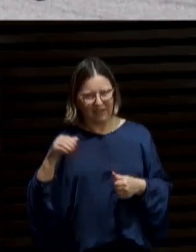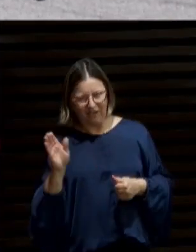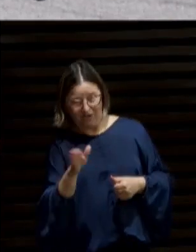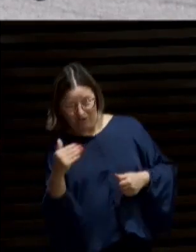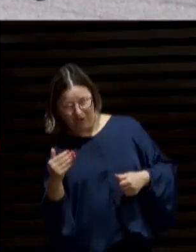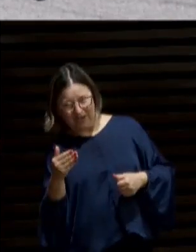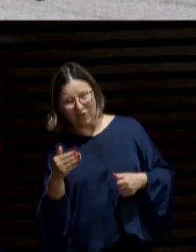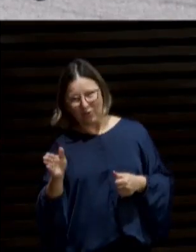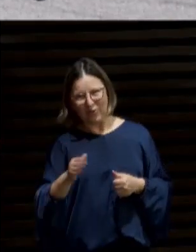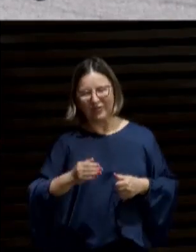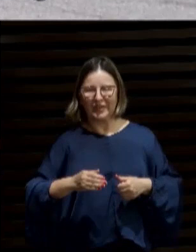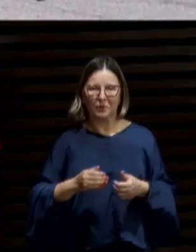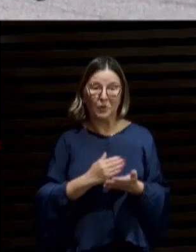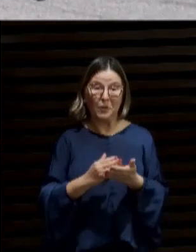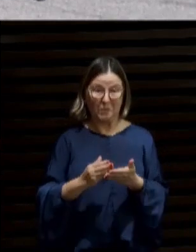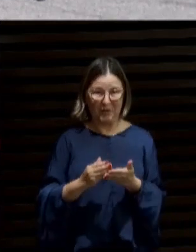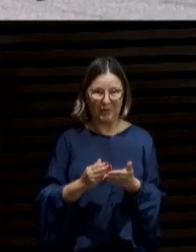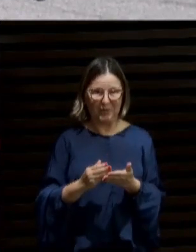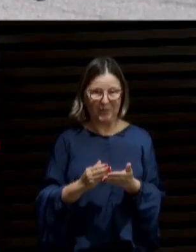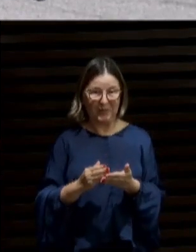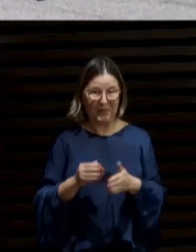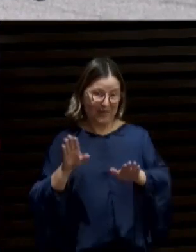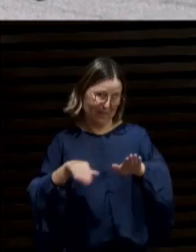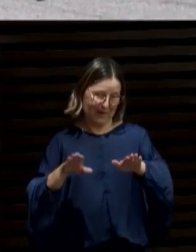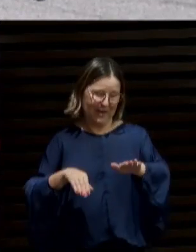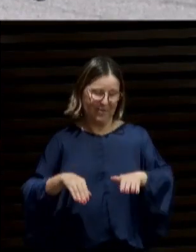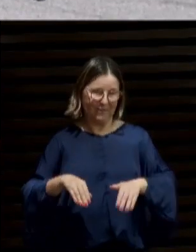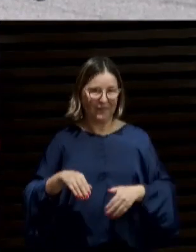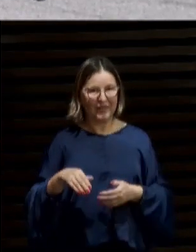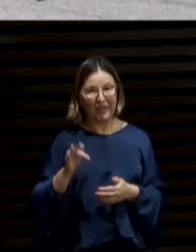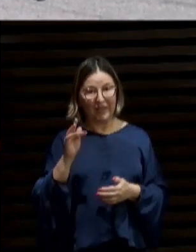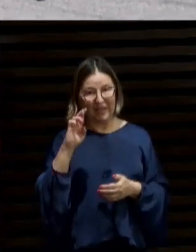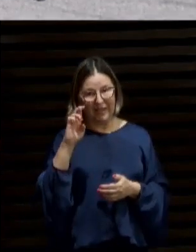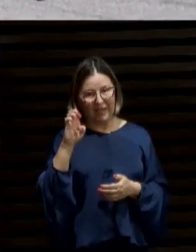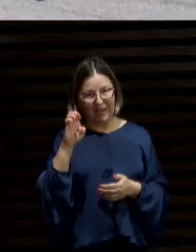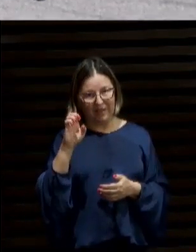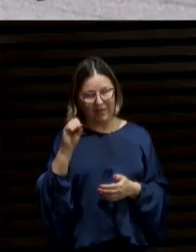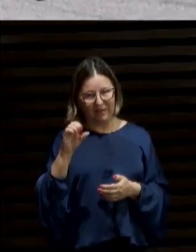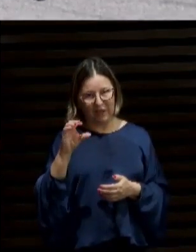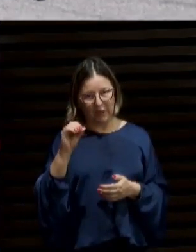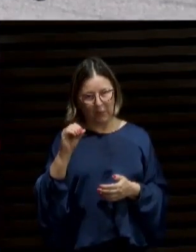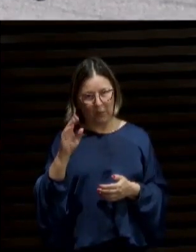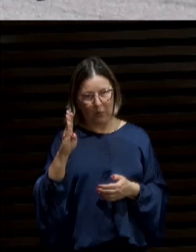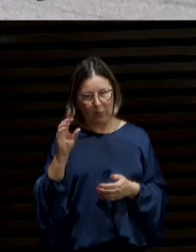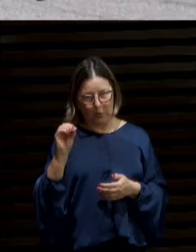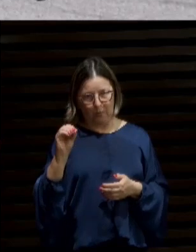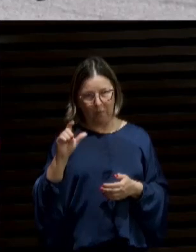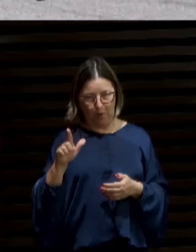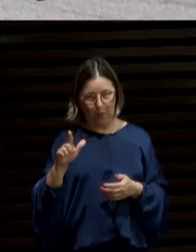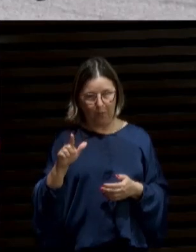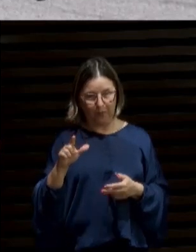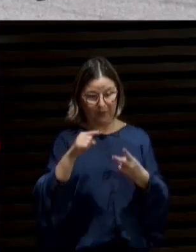Copacabana. O que é o frescobol? É um jogo em que duas